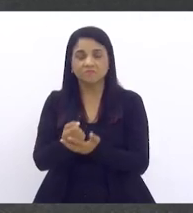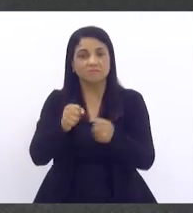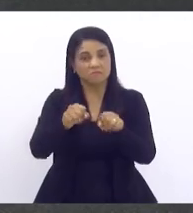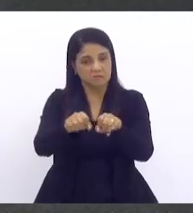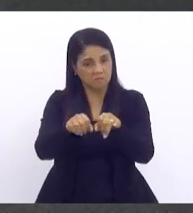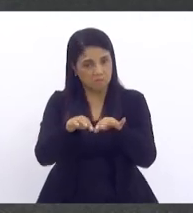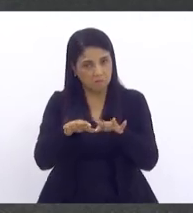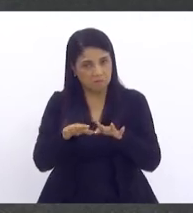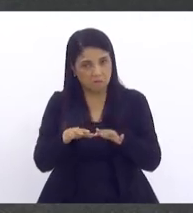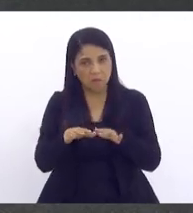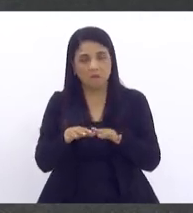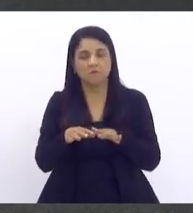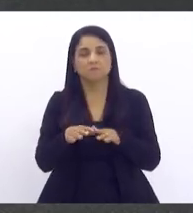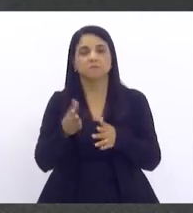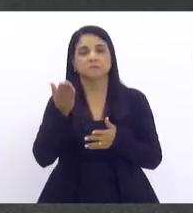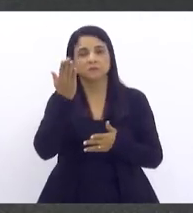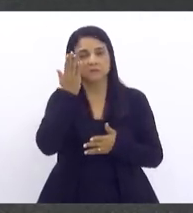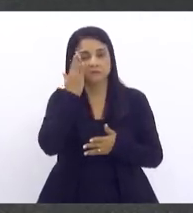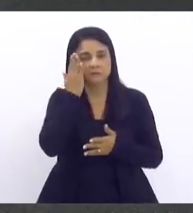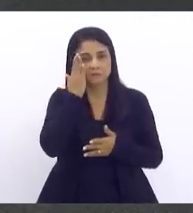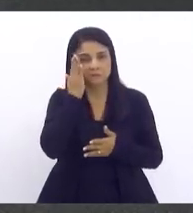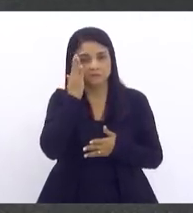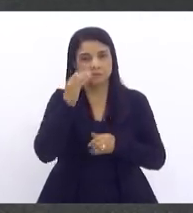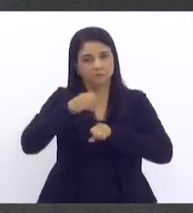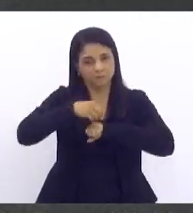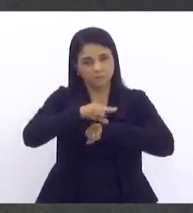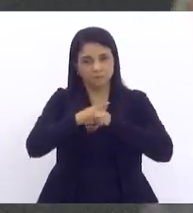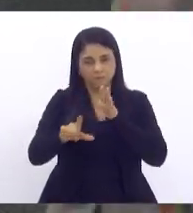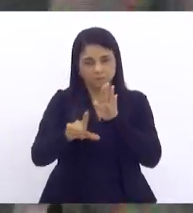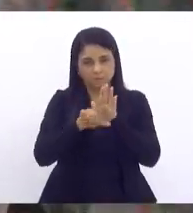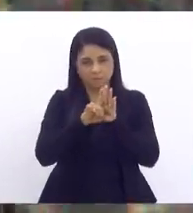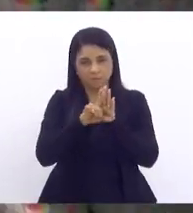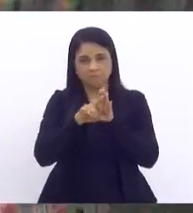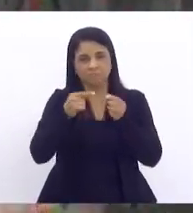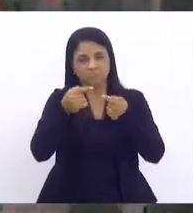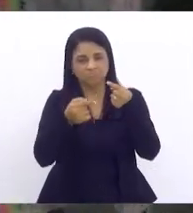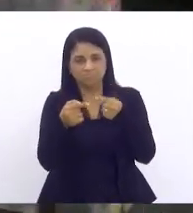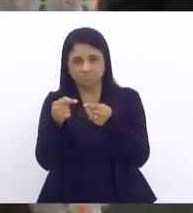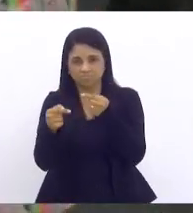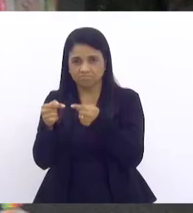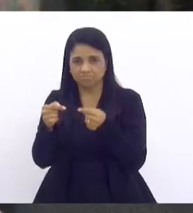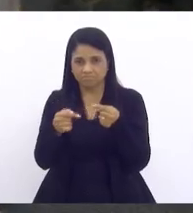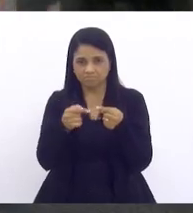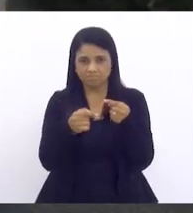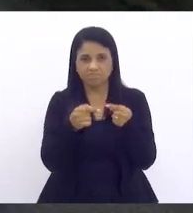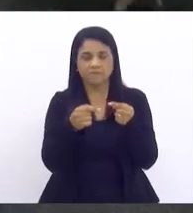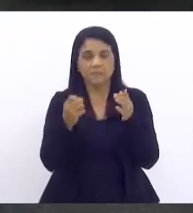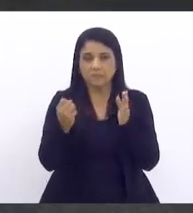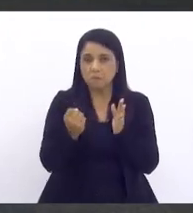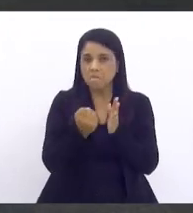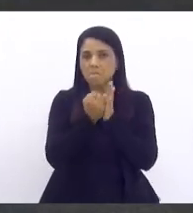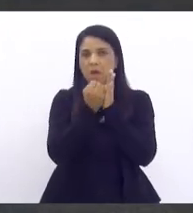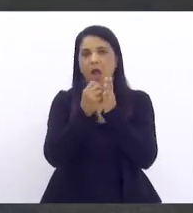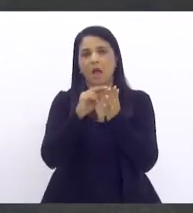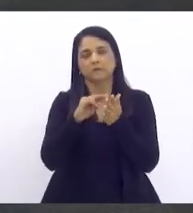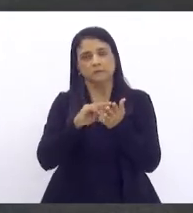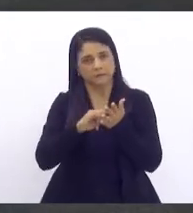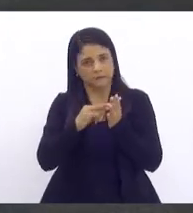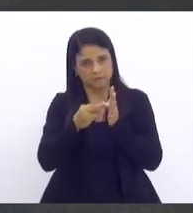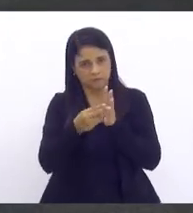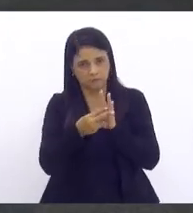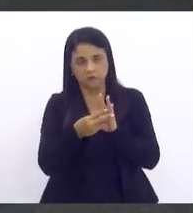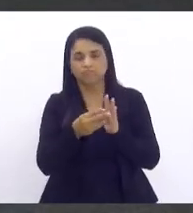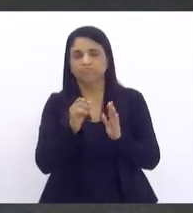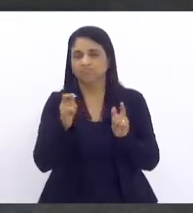plenário. Nós sabemos que a indicação legislativa, a hora debatida, ela tem um impacto muito significativo na